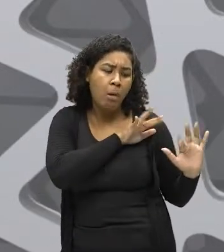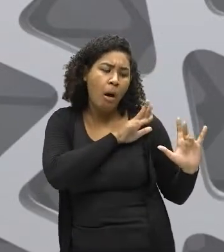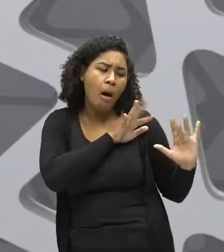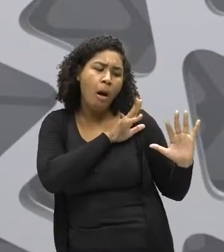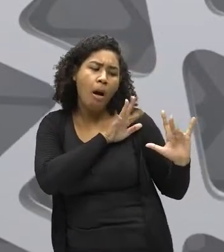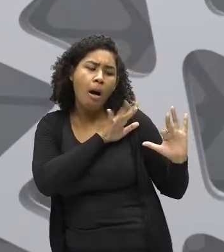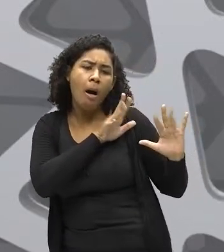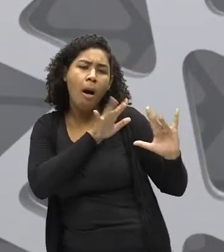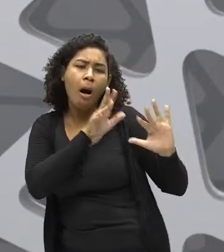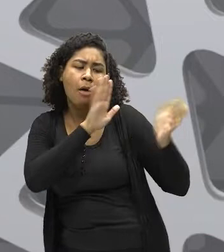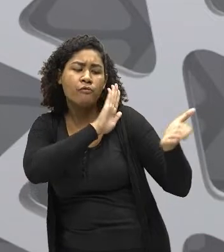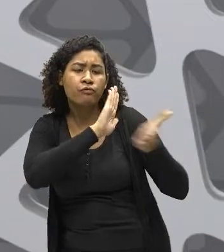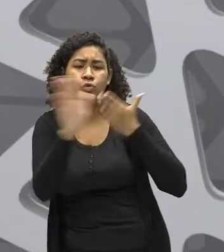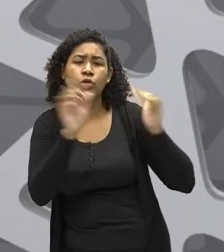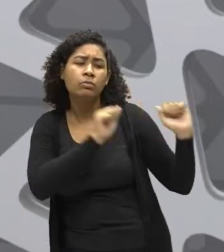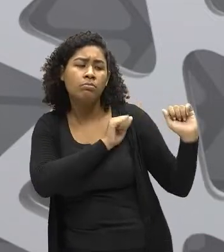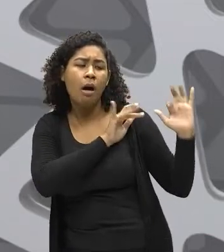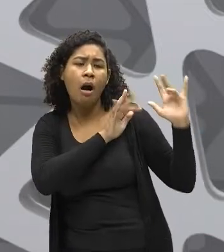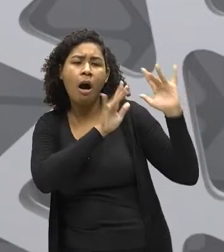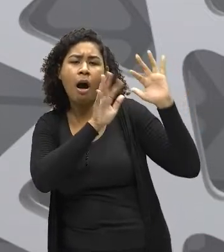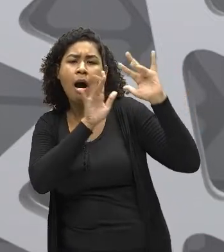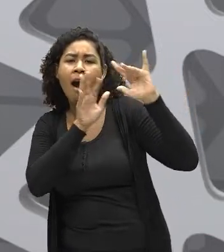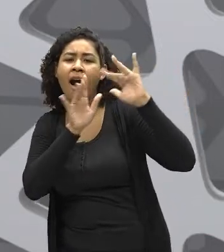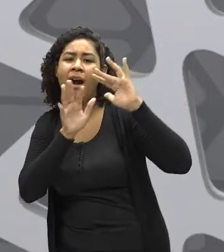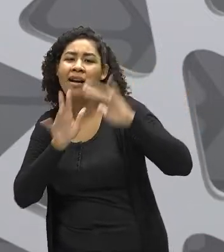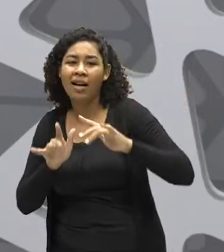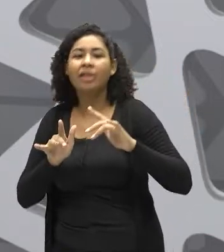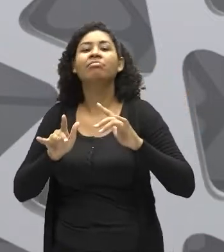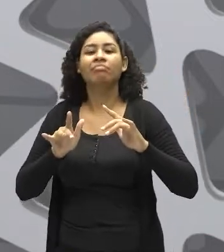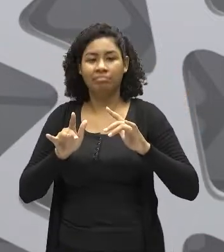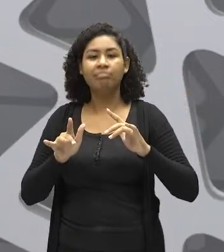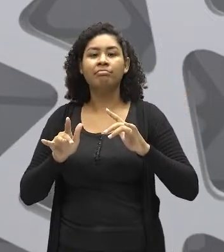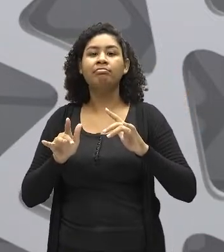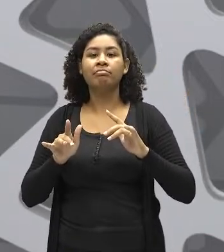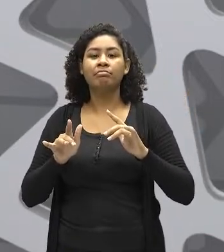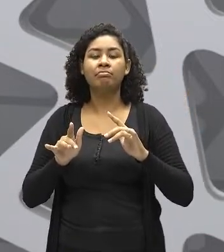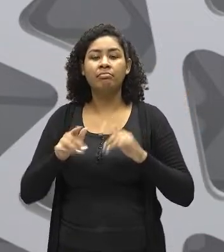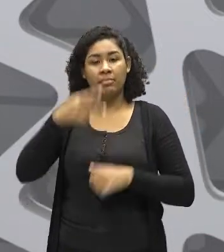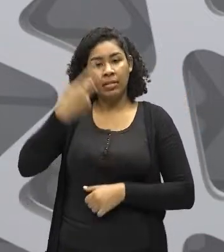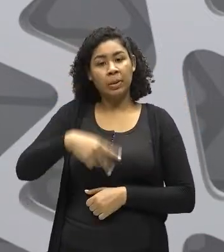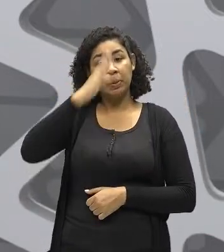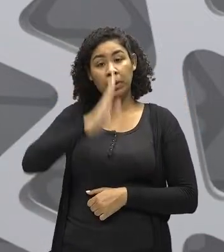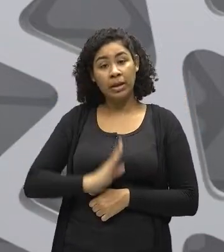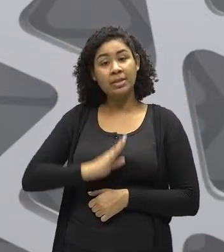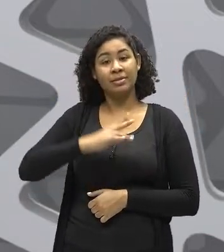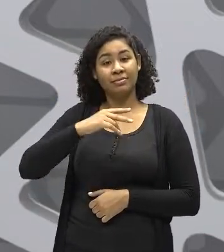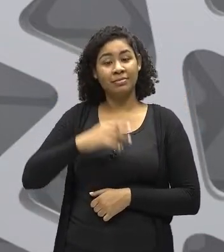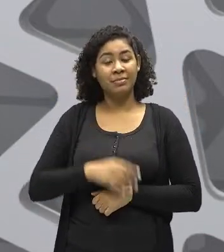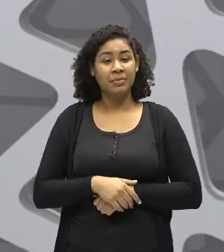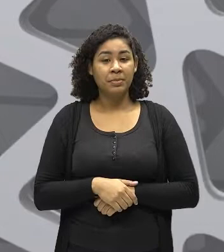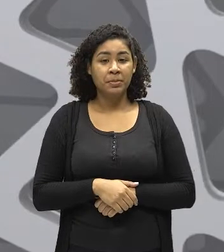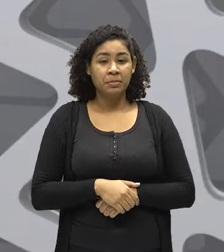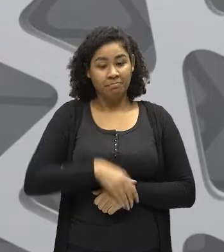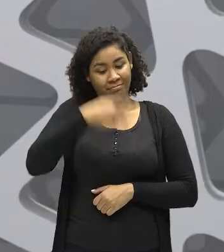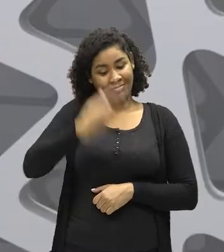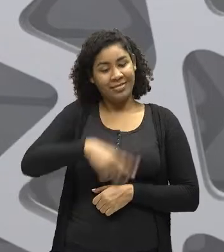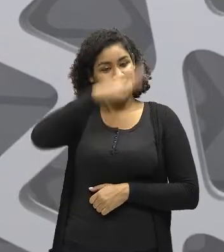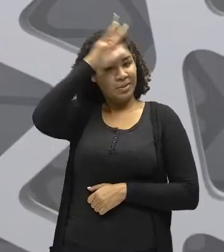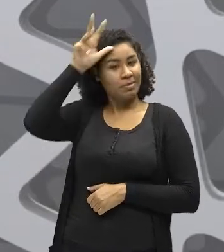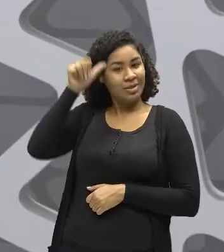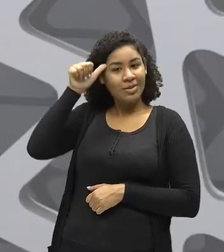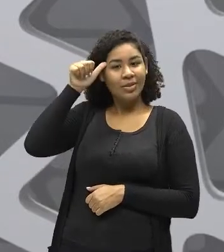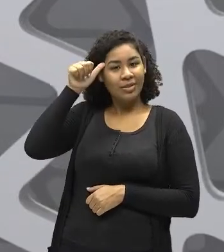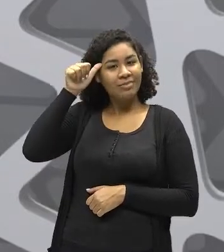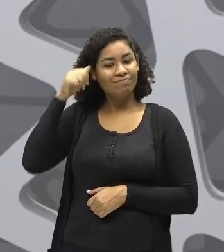ali da região litorânea do Brasil e adentraram o interior do Brasil, chegando inclusive à nossa região, tá